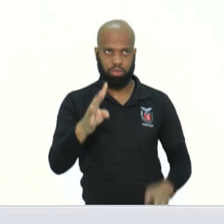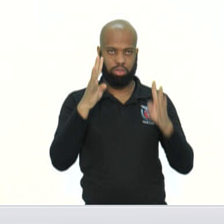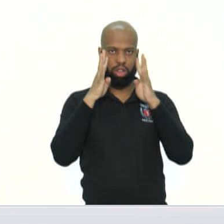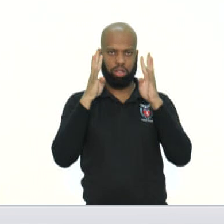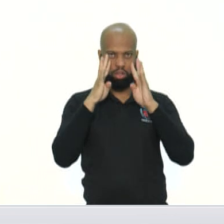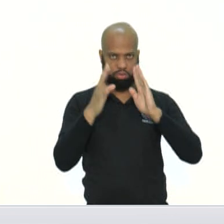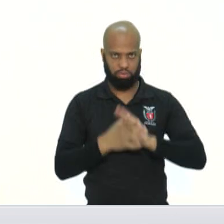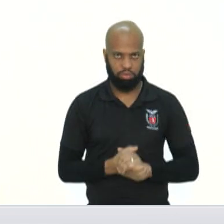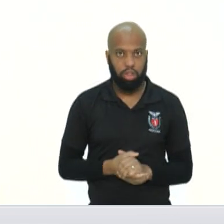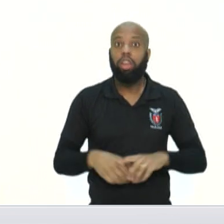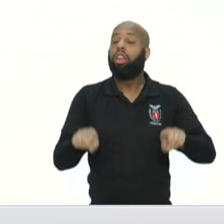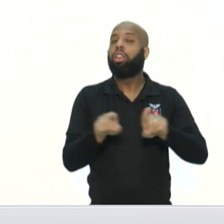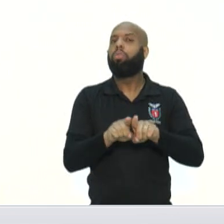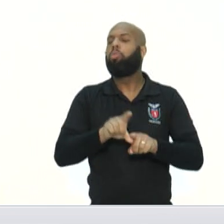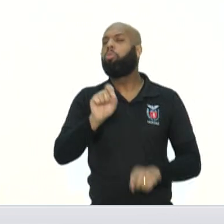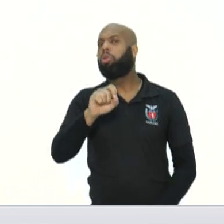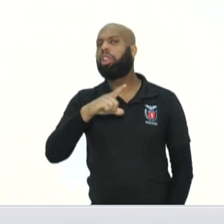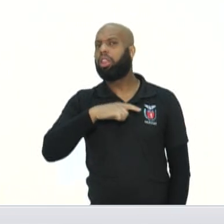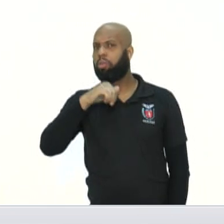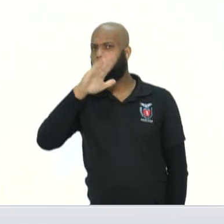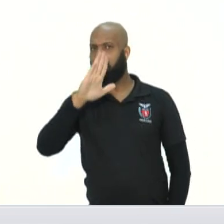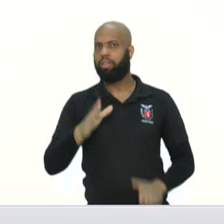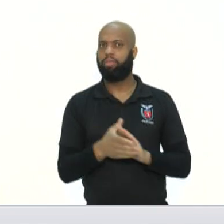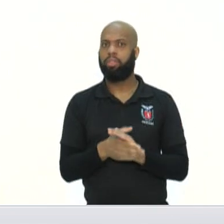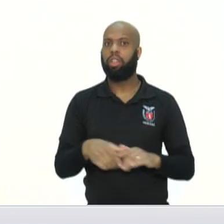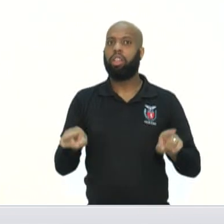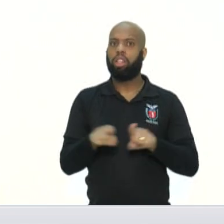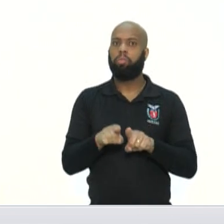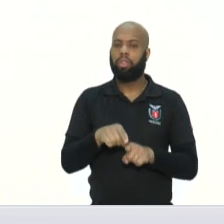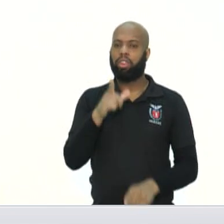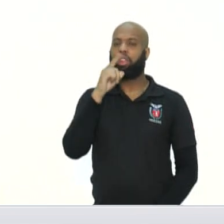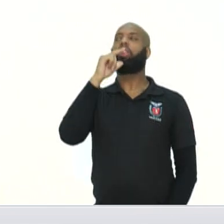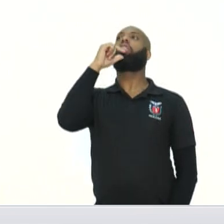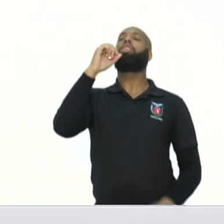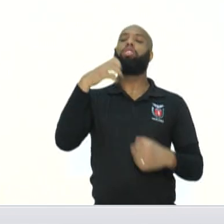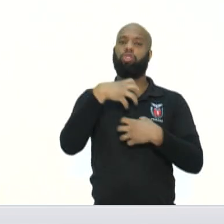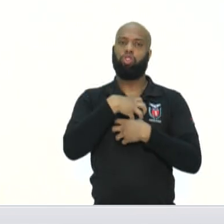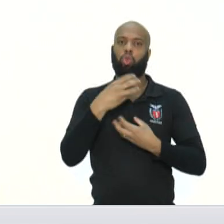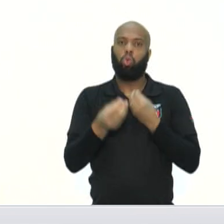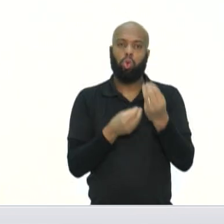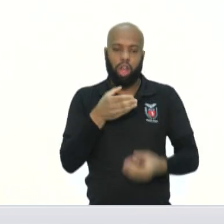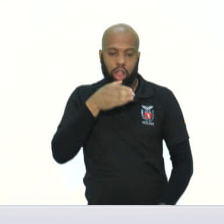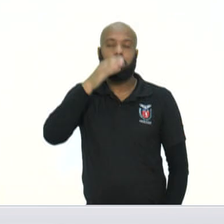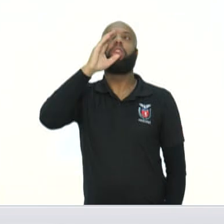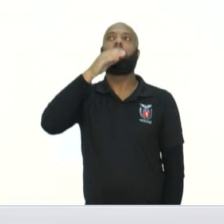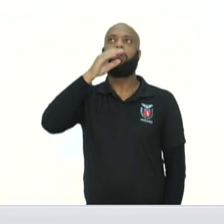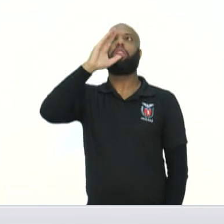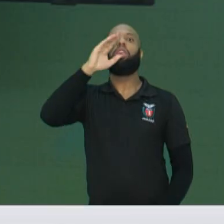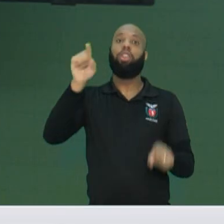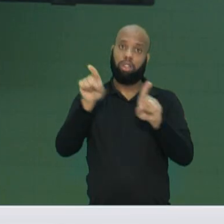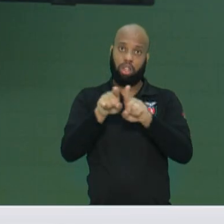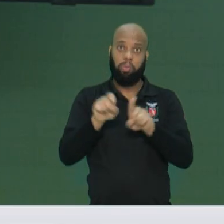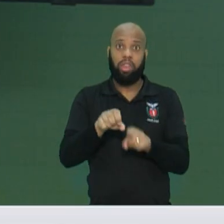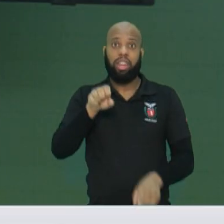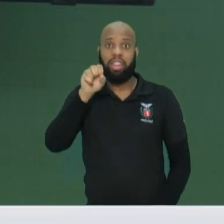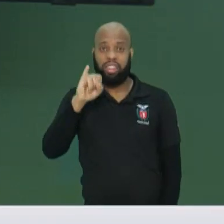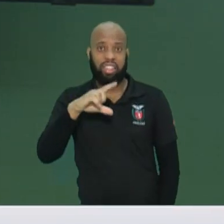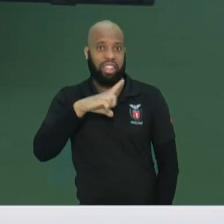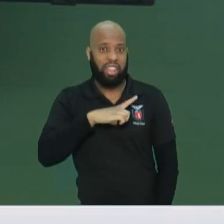detalhe. O que mais? A hidratação pode ser por via oral, que é a ingestão de líquidos, e se